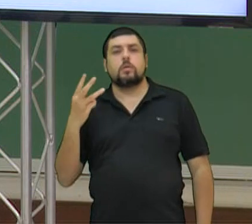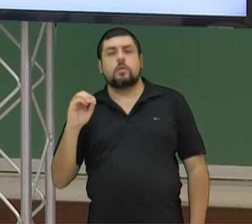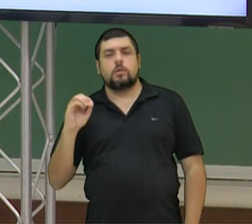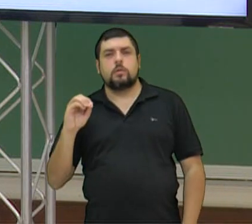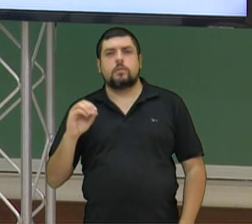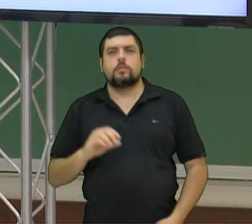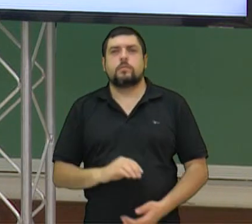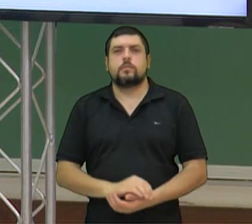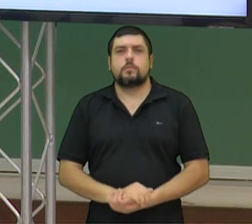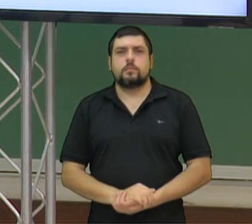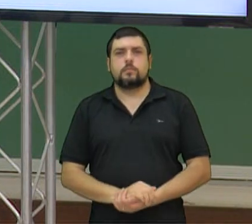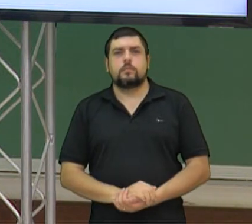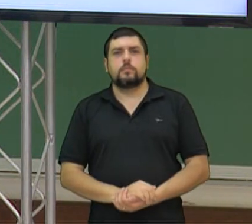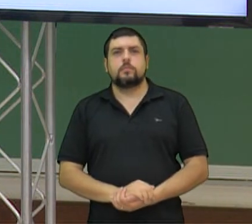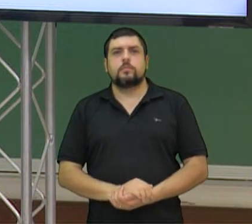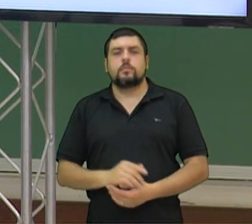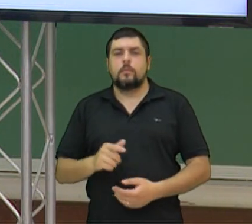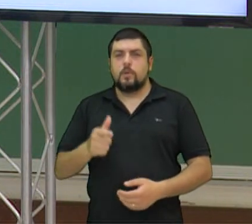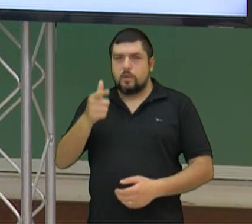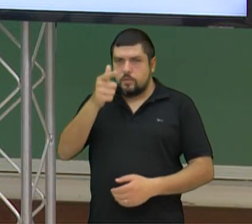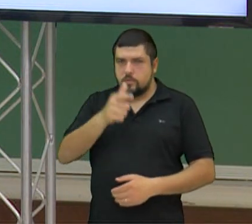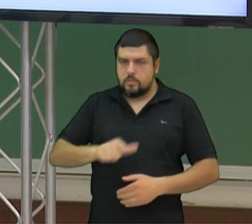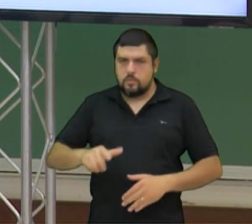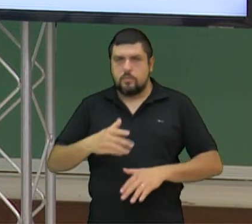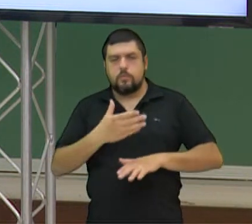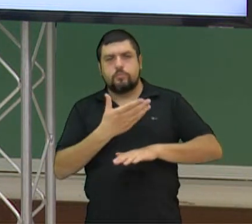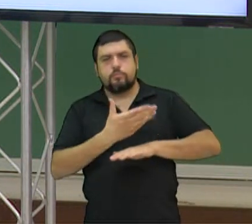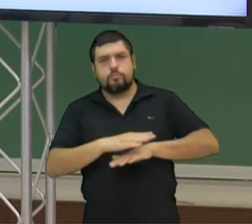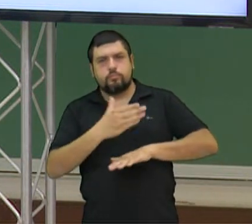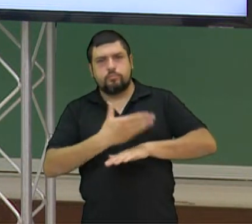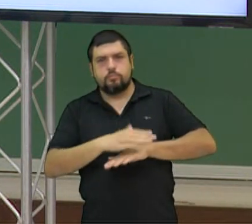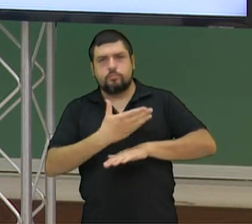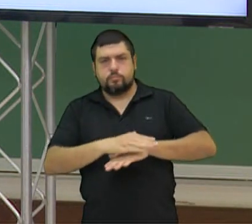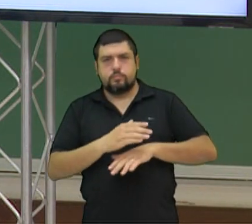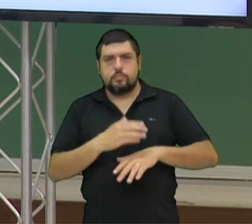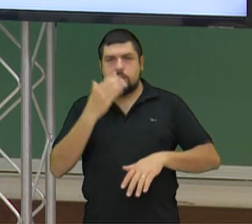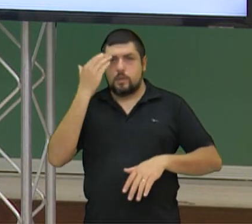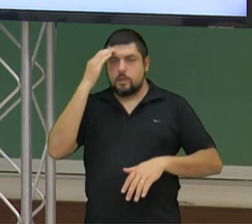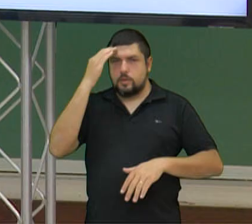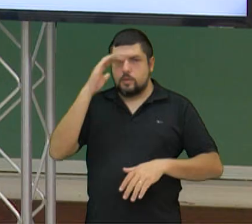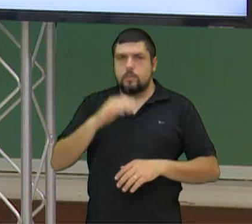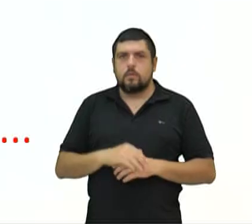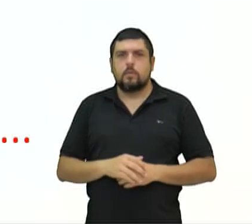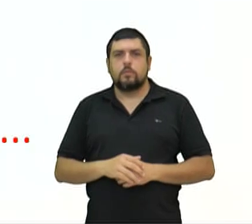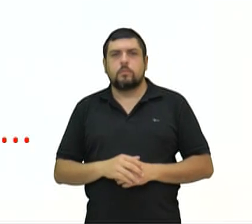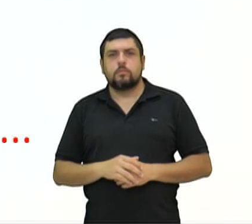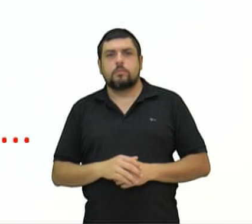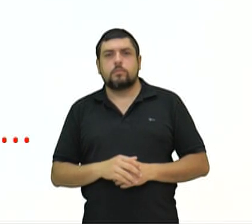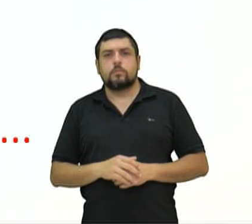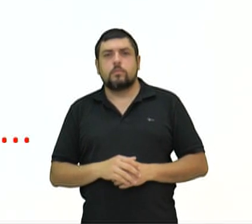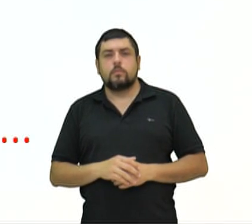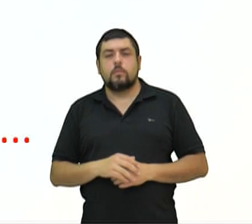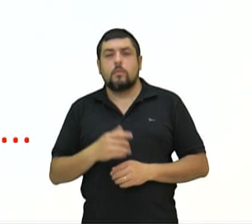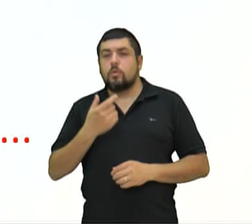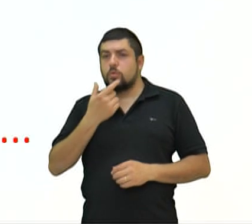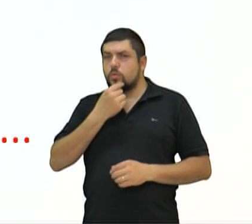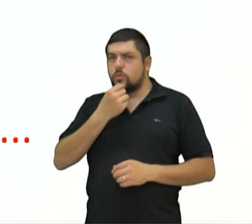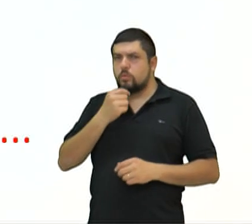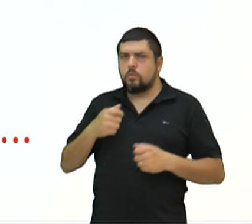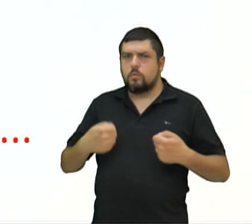bolas de gude. Mais um exercício para a gente poder entender. Olha aqui, ó. Antônio precisa levantar um bloco até a altura